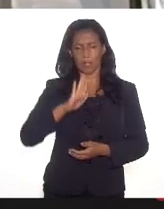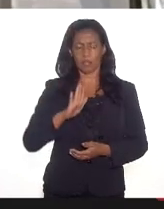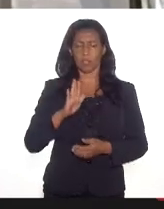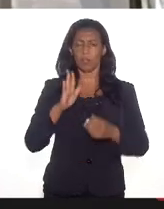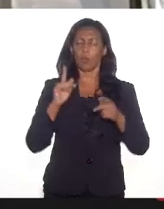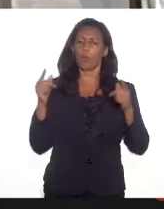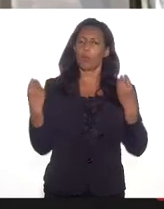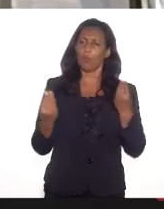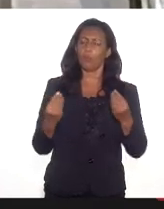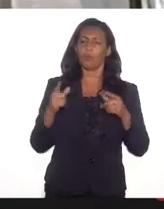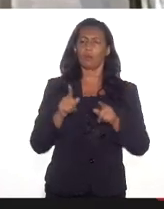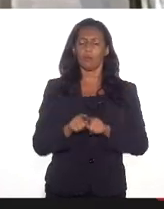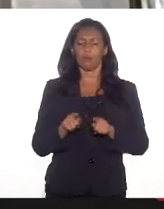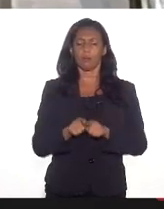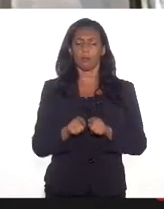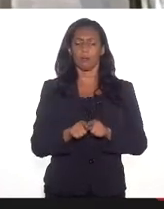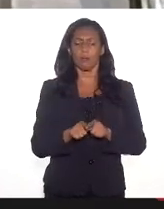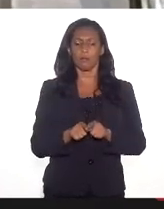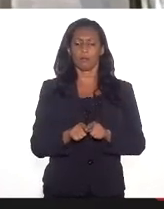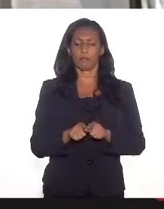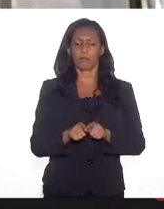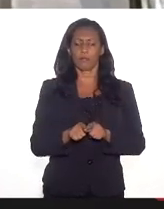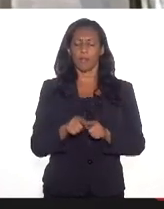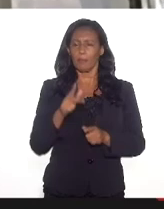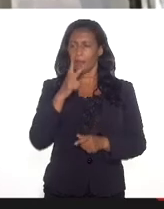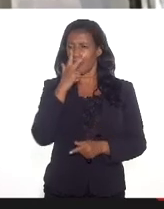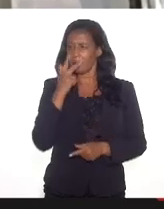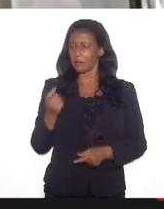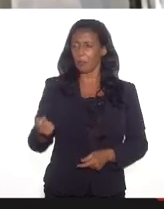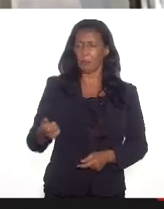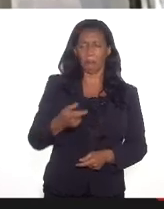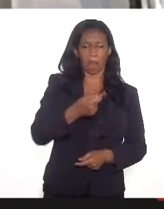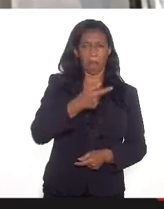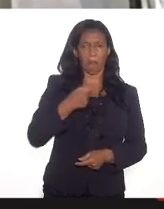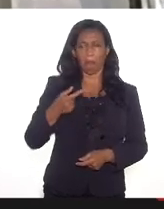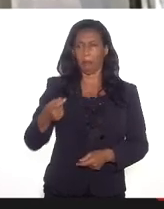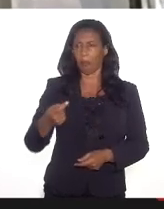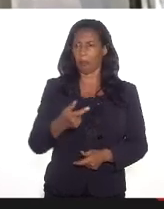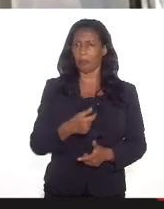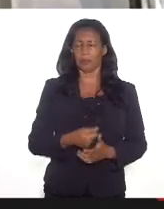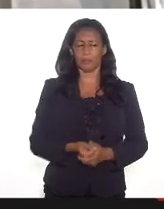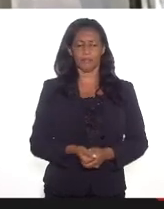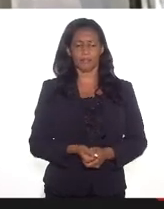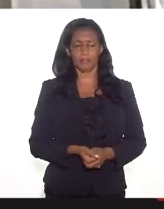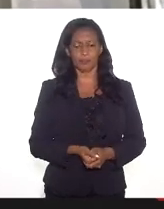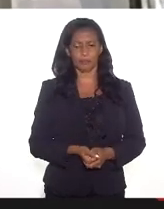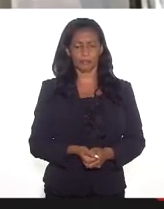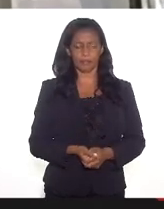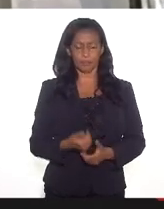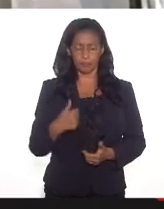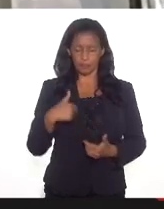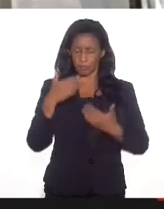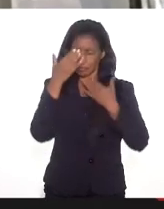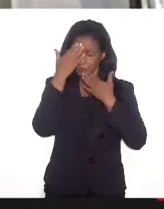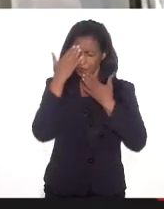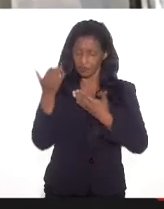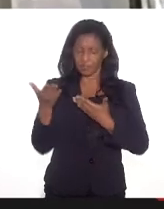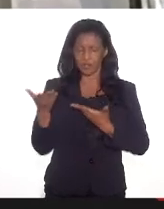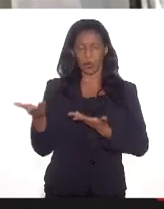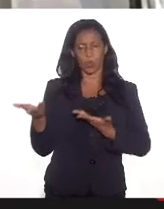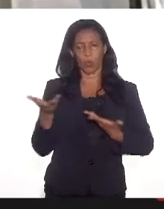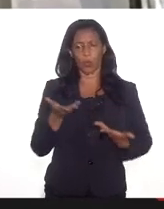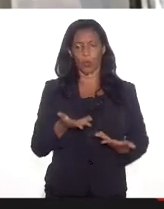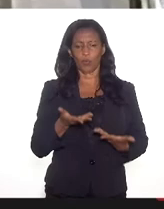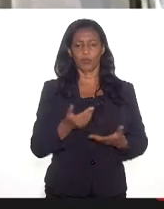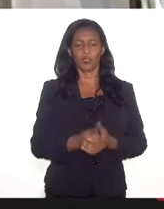de vista enriquecer tão poucos faço eu agradeço o convite em nome da